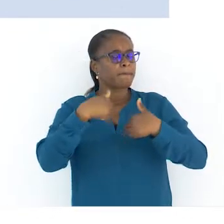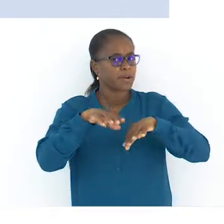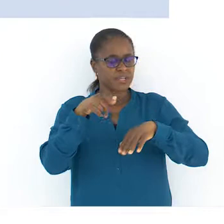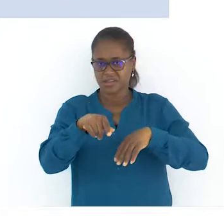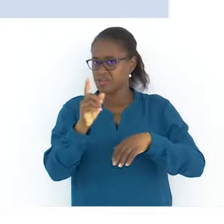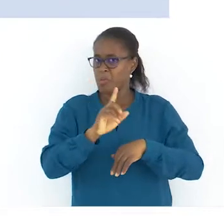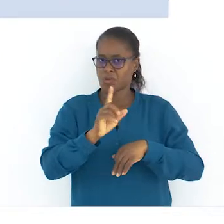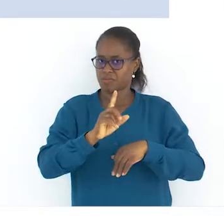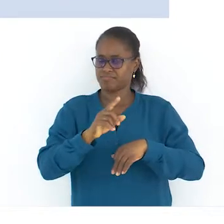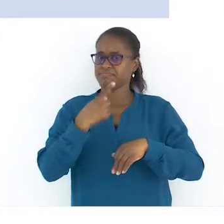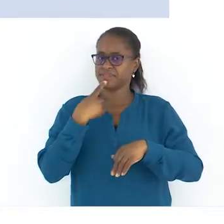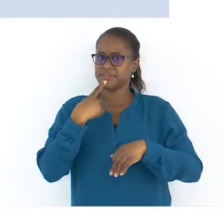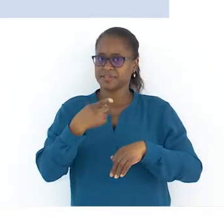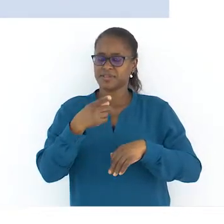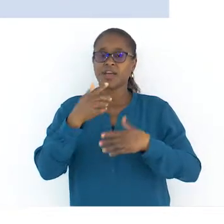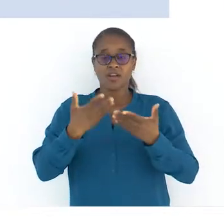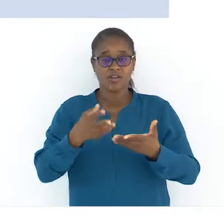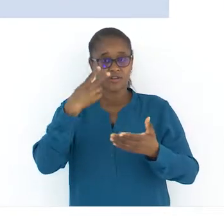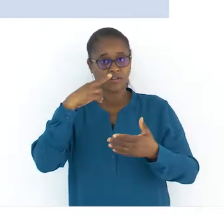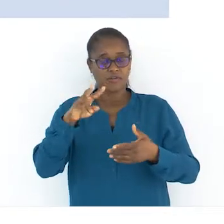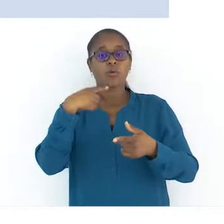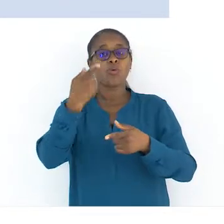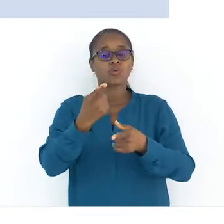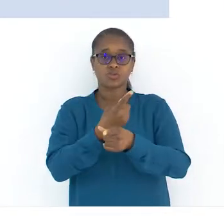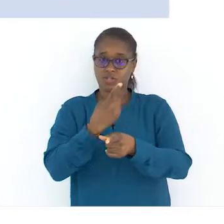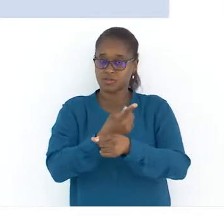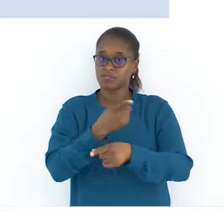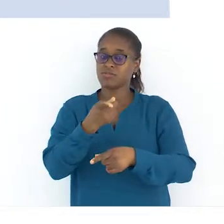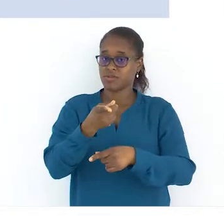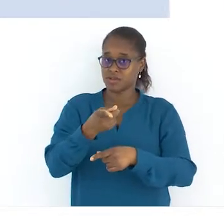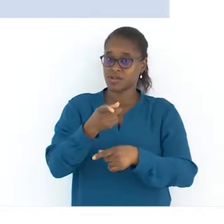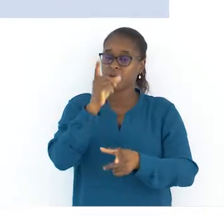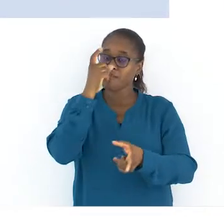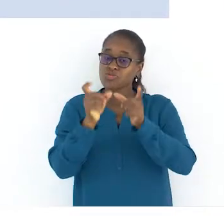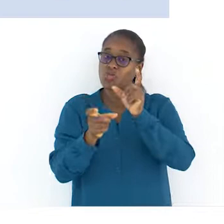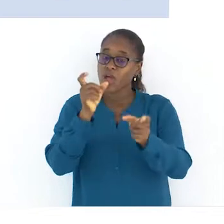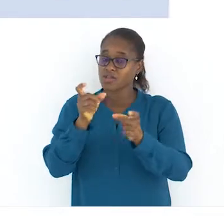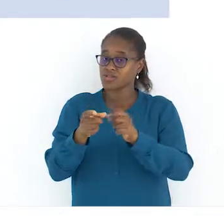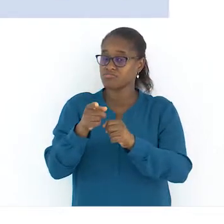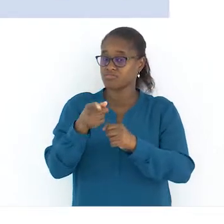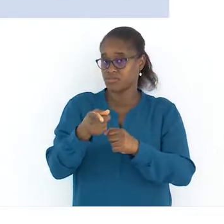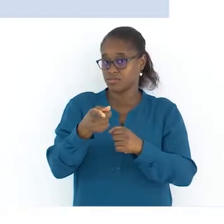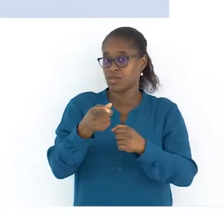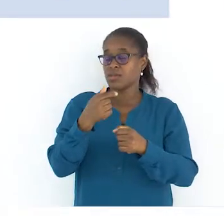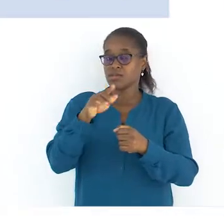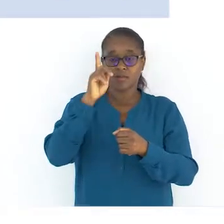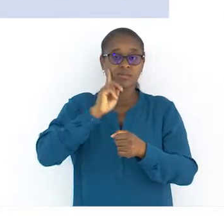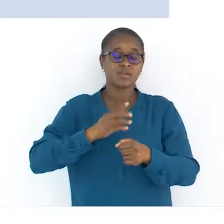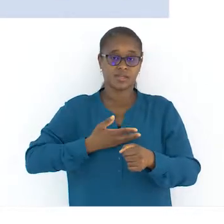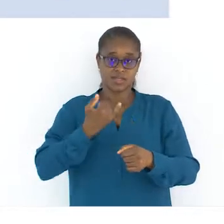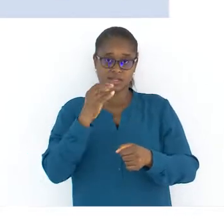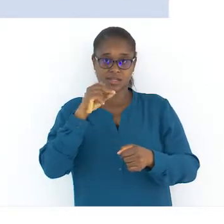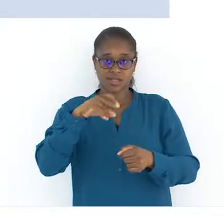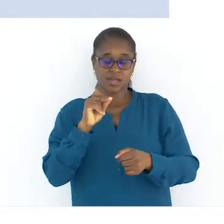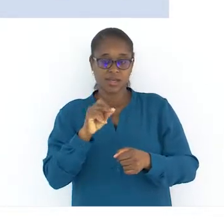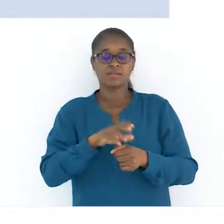nós não temos, está bem? Vamos ver agora outros elementos. Temos aqui a personagens. Neste caso temos a Diana, a